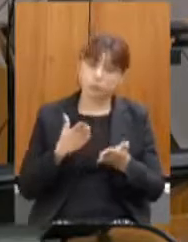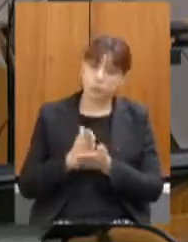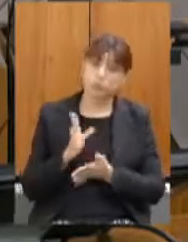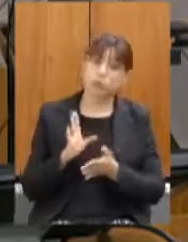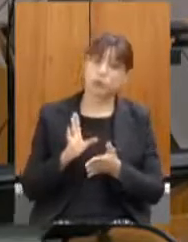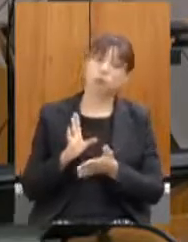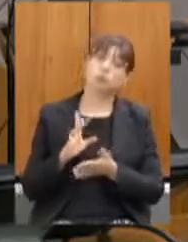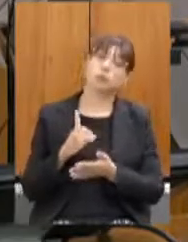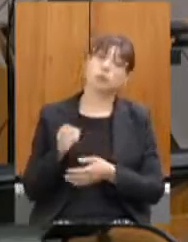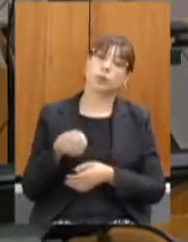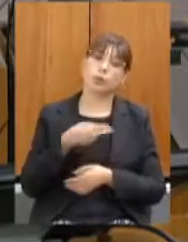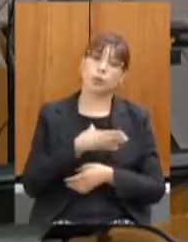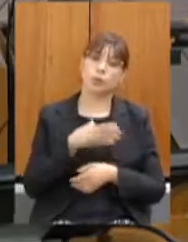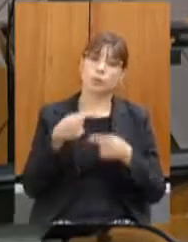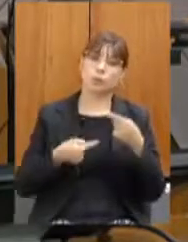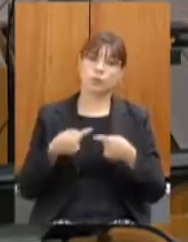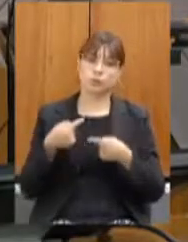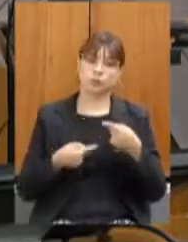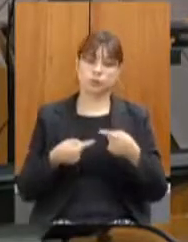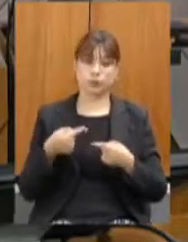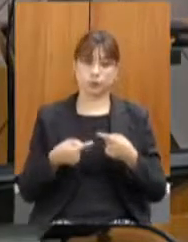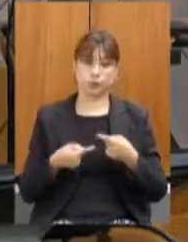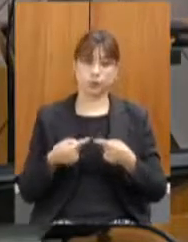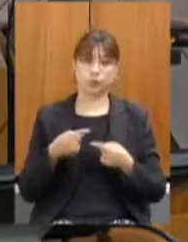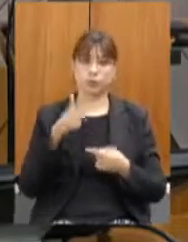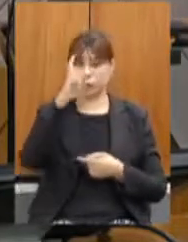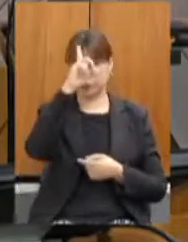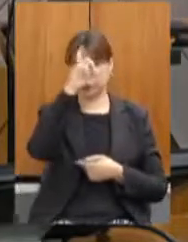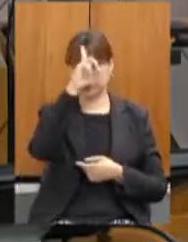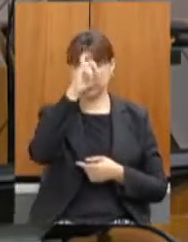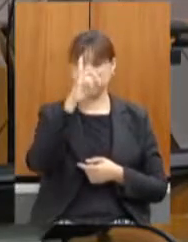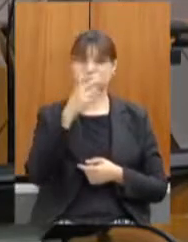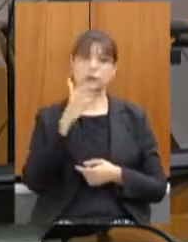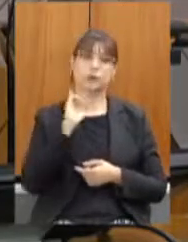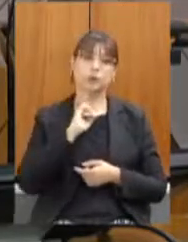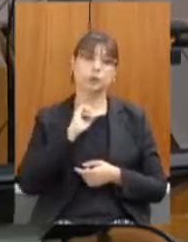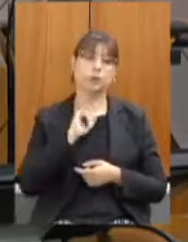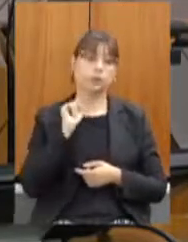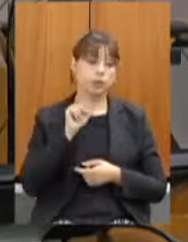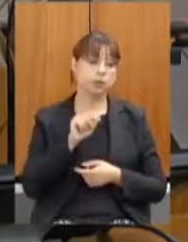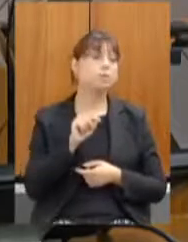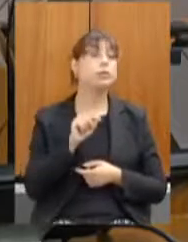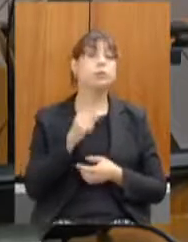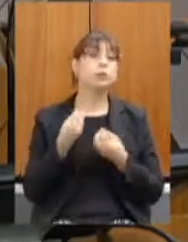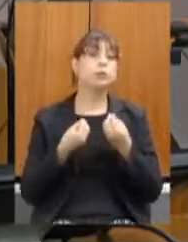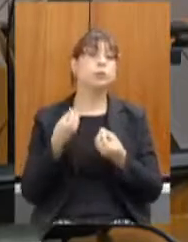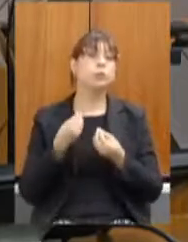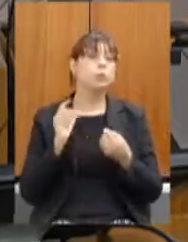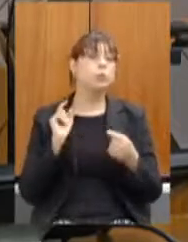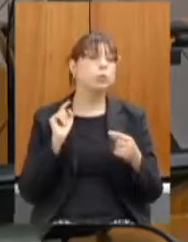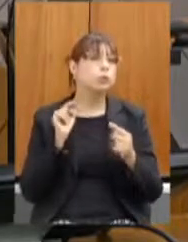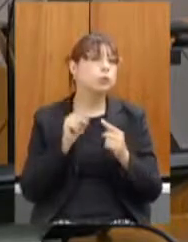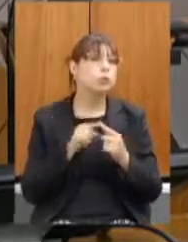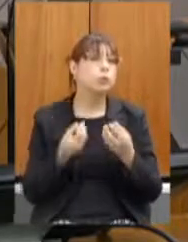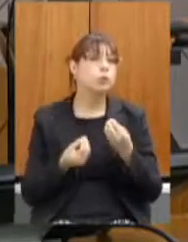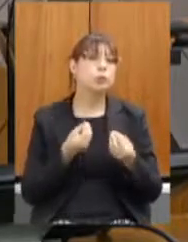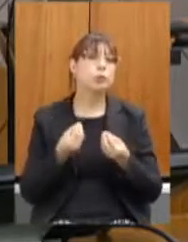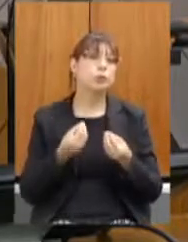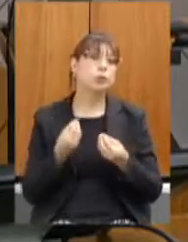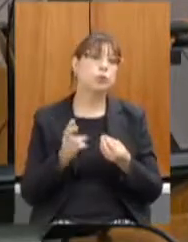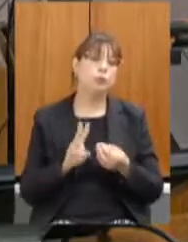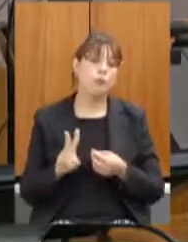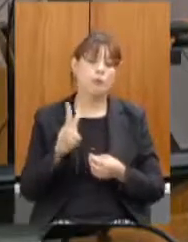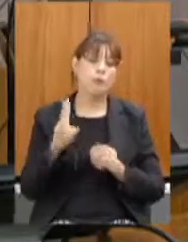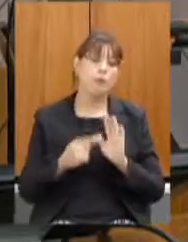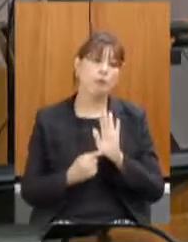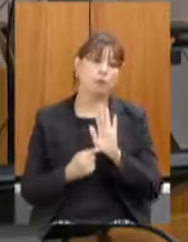Hospitalar de Minas Gerais essa nova política hospitalar ela tem um foco muito grande entrega de valor para o cidadão